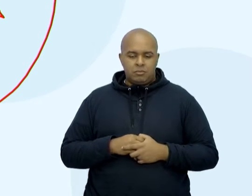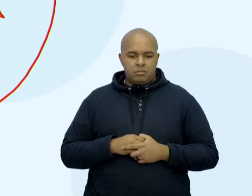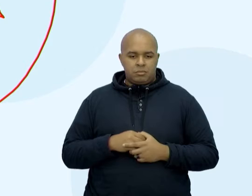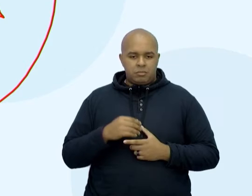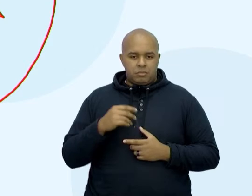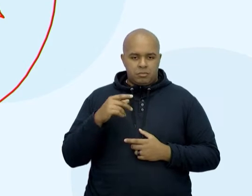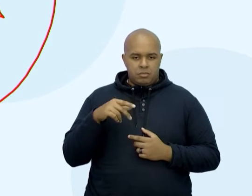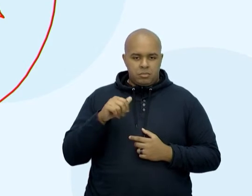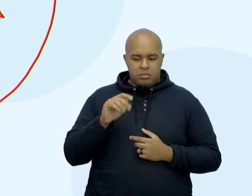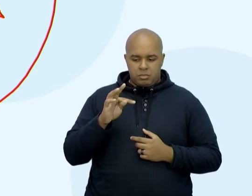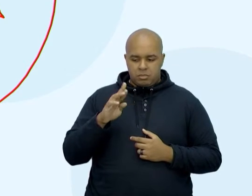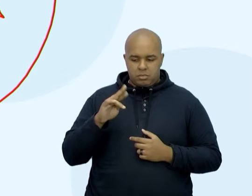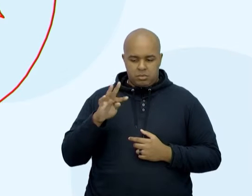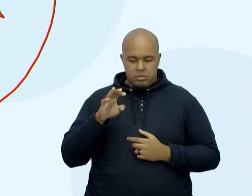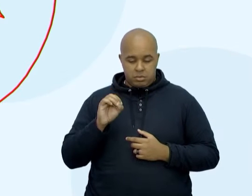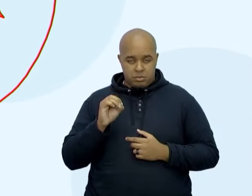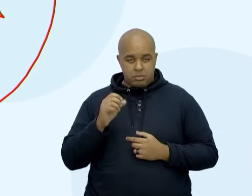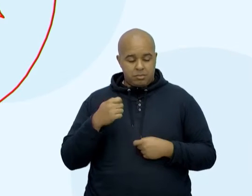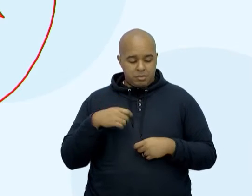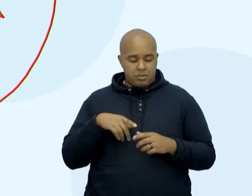de atrito.